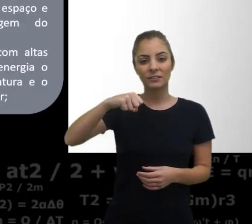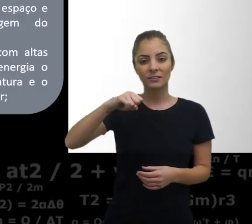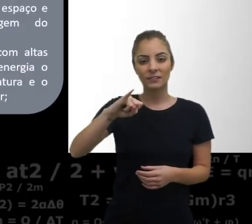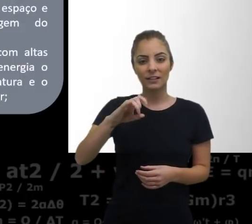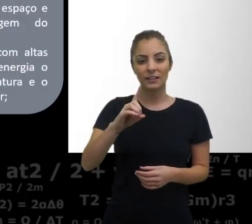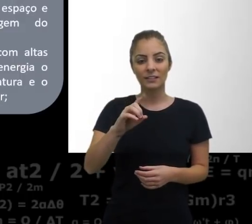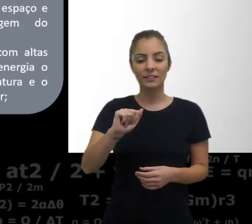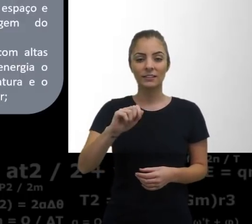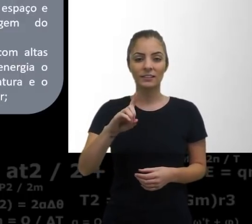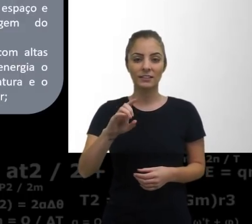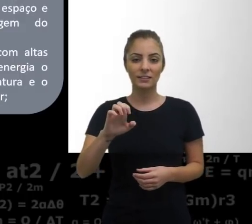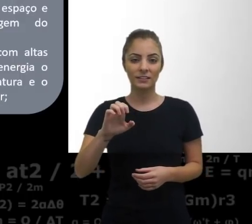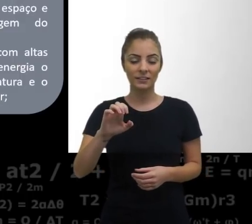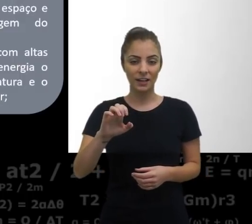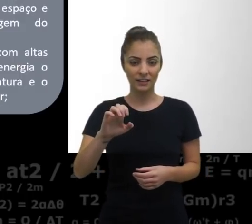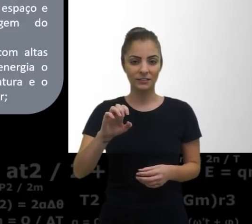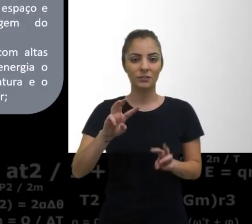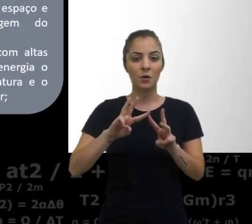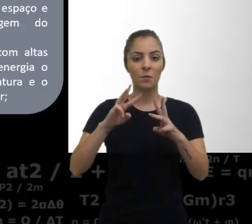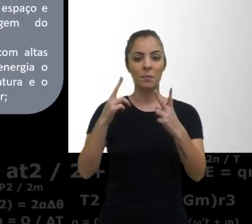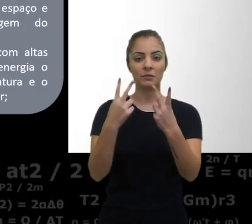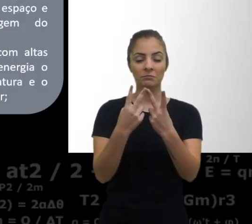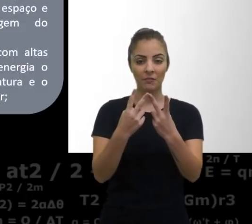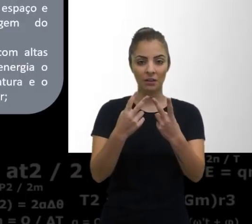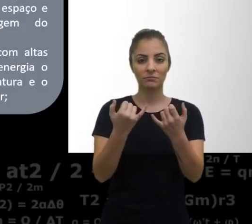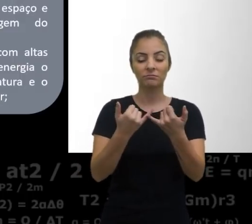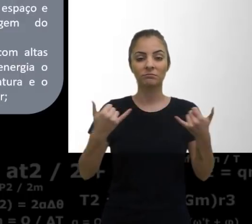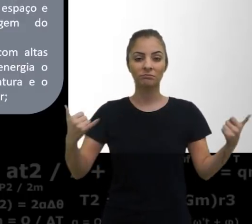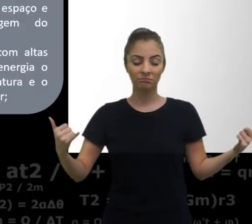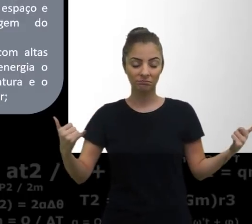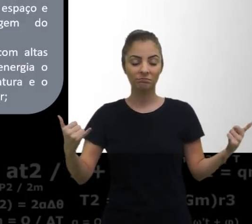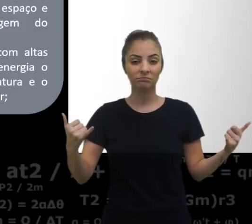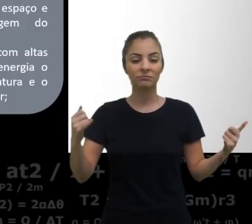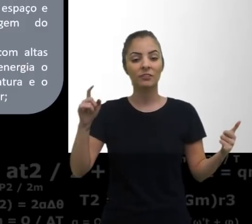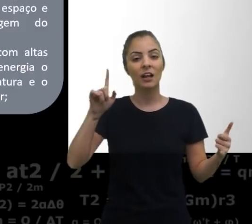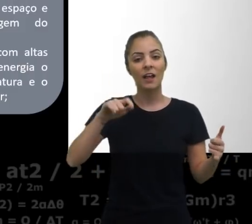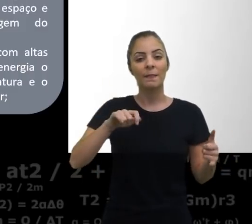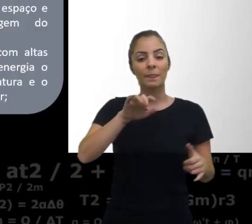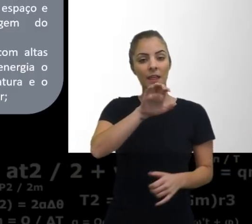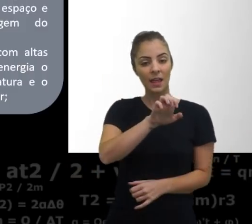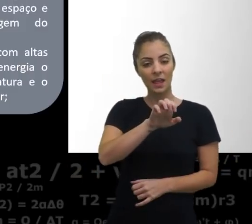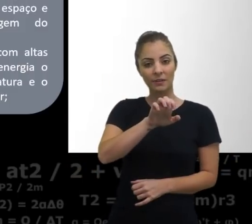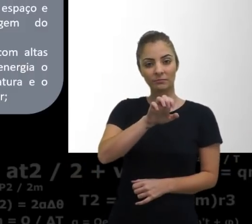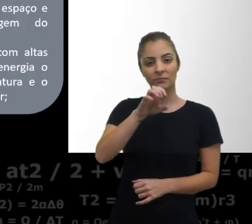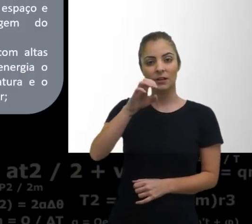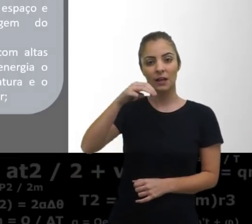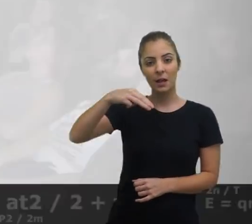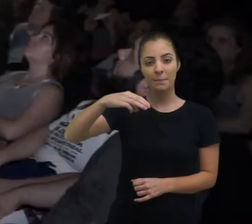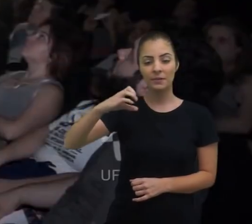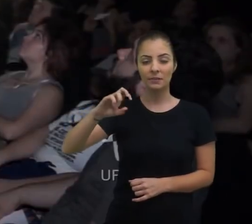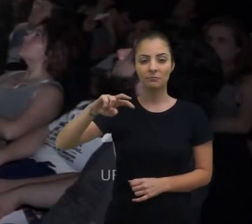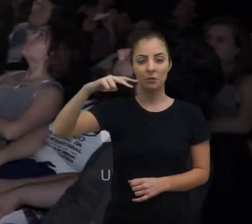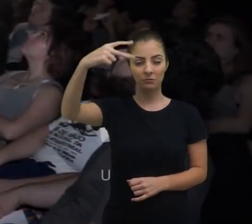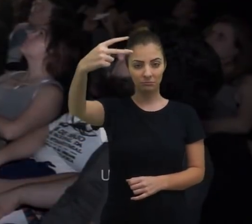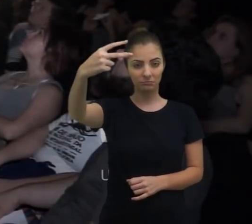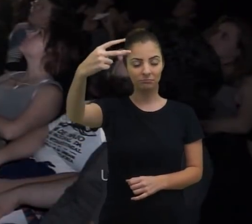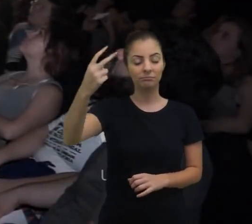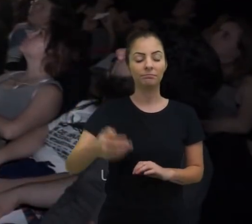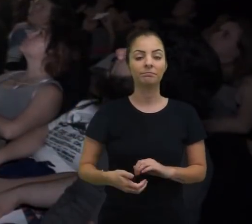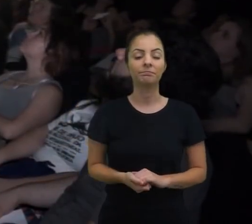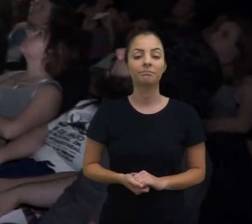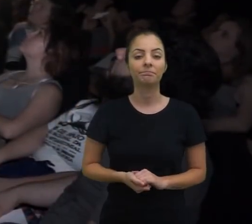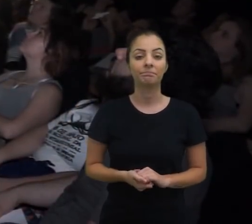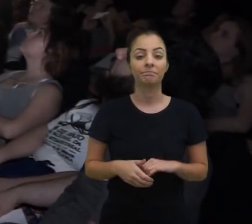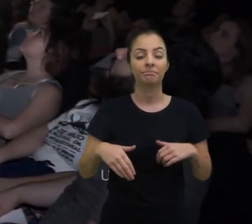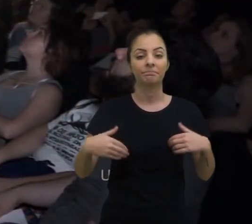na relatividade E igual a mc², então também matéria e energia estão relacionadas. Tá? Então, a